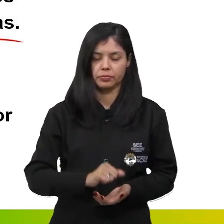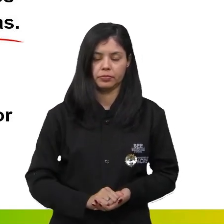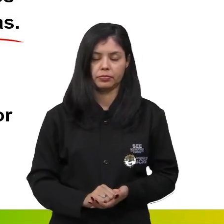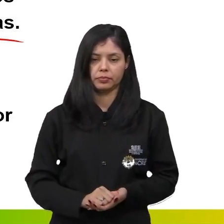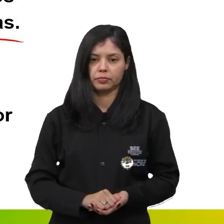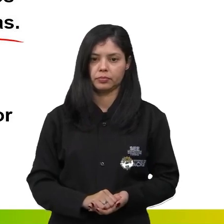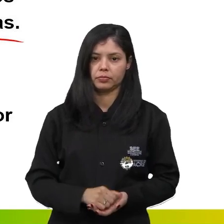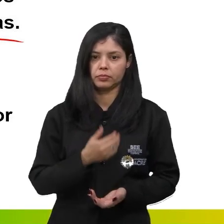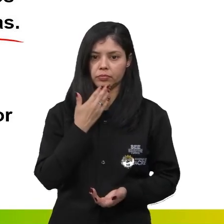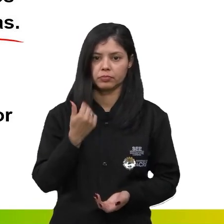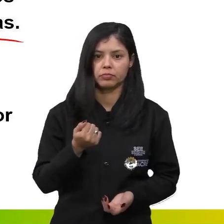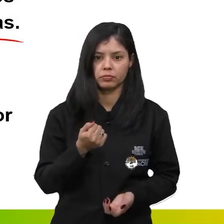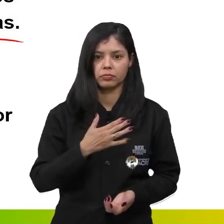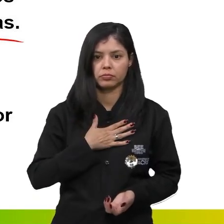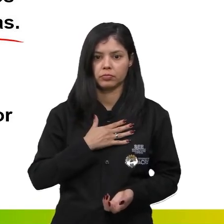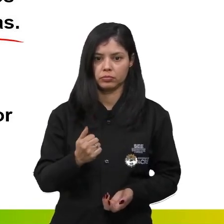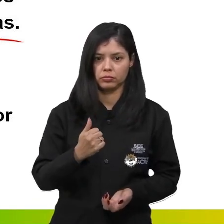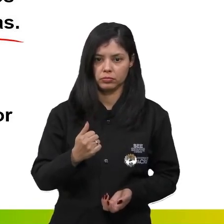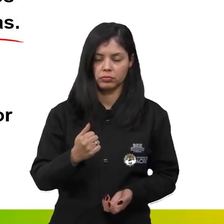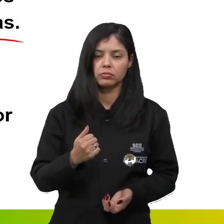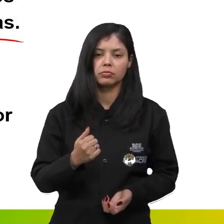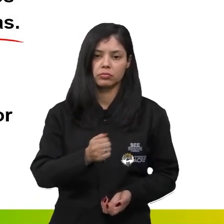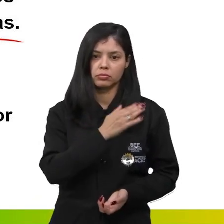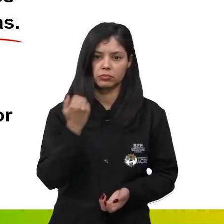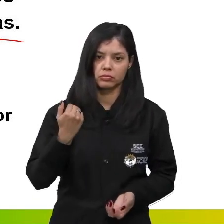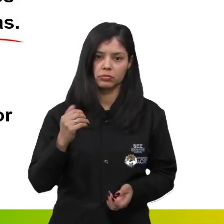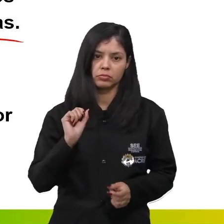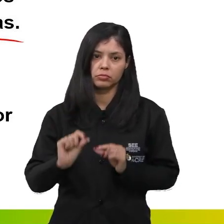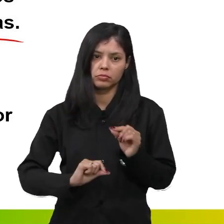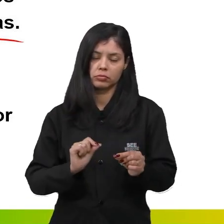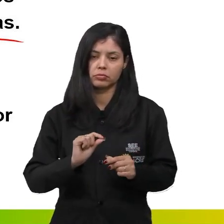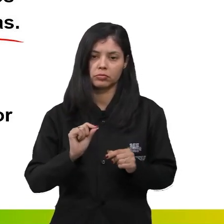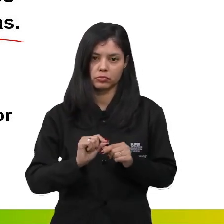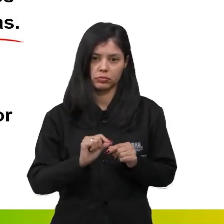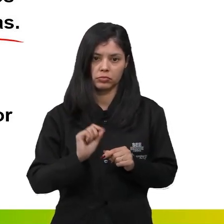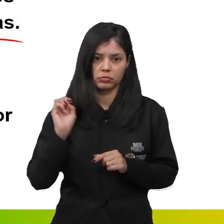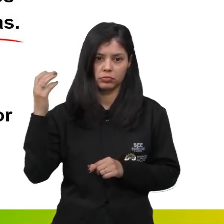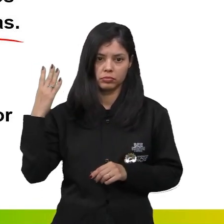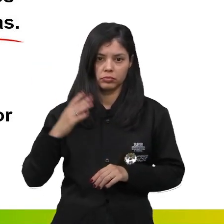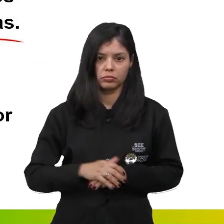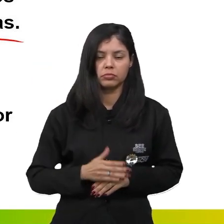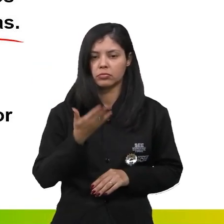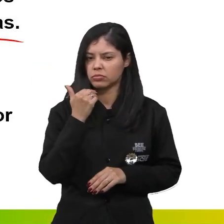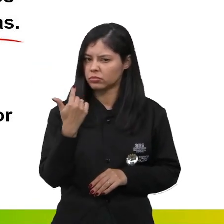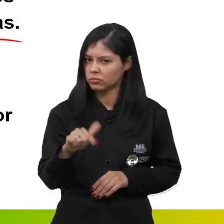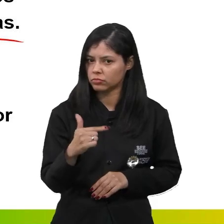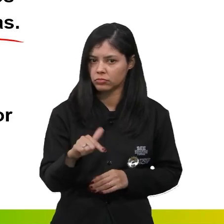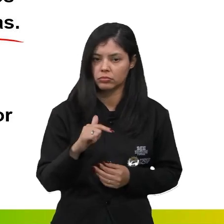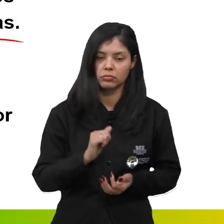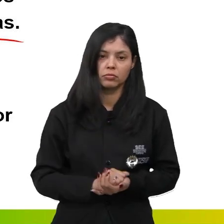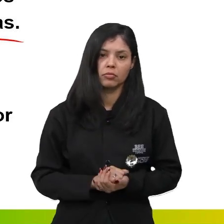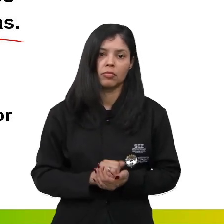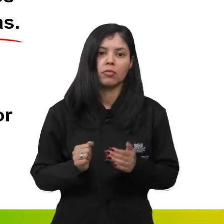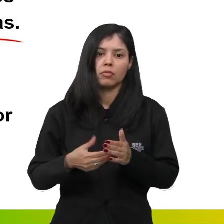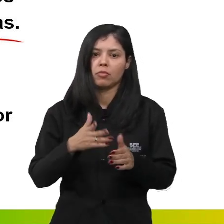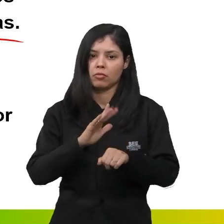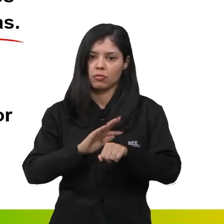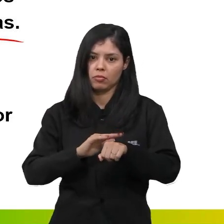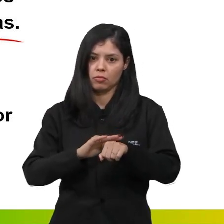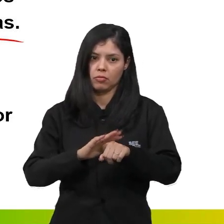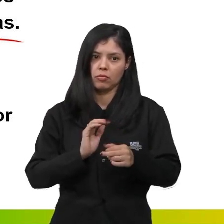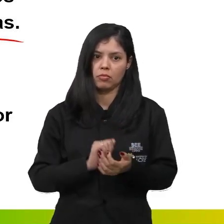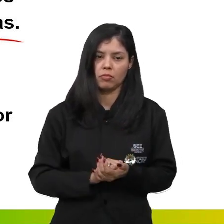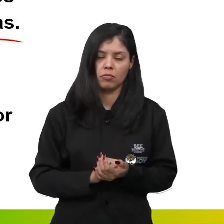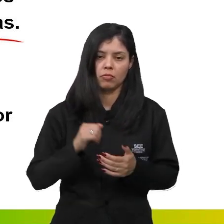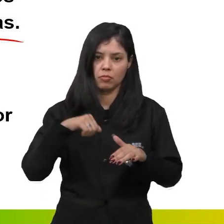preferia morrer a enfrentar o que viria pela frente e aquela viagem como estava sendo. Mal alimentados, muitas doenças nos